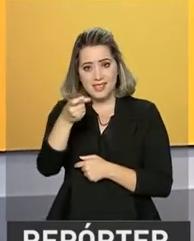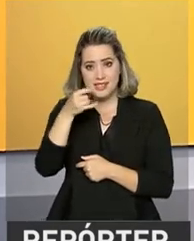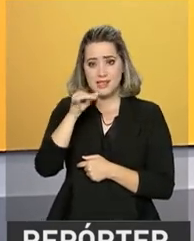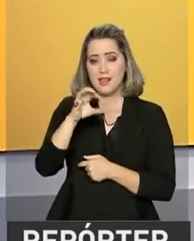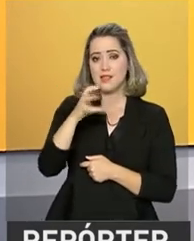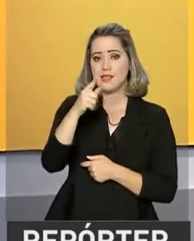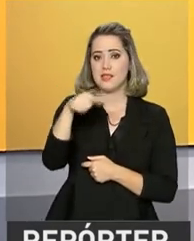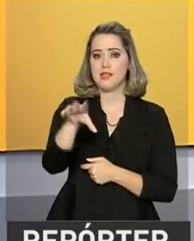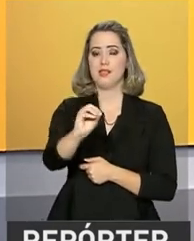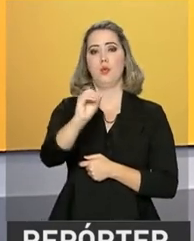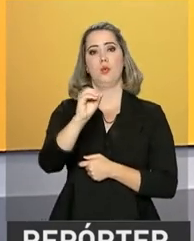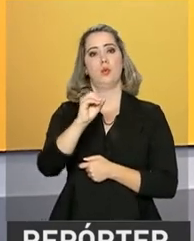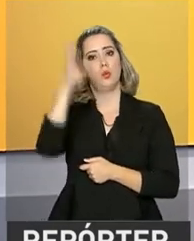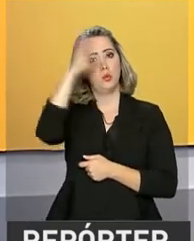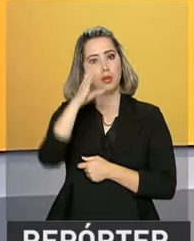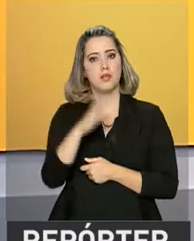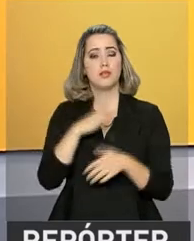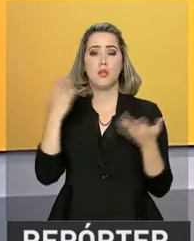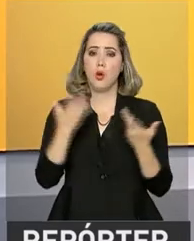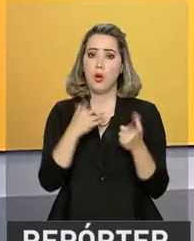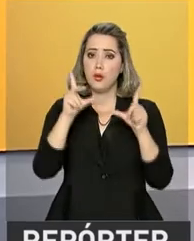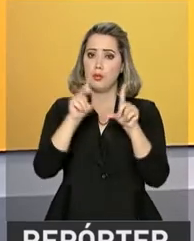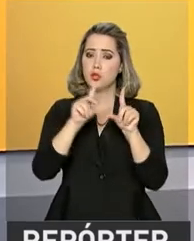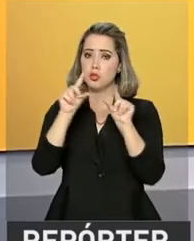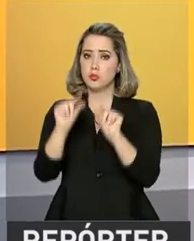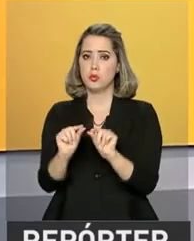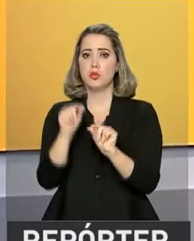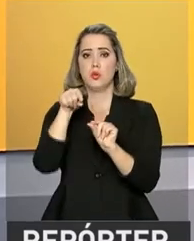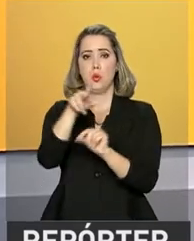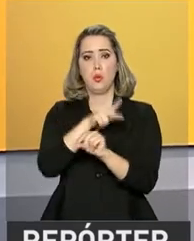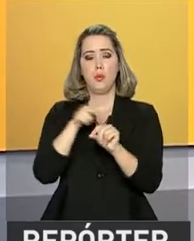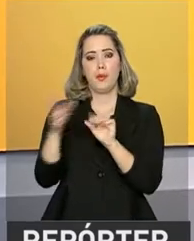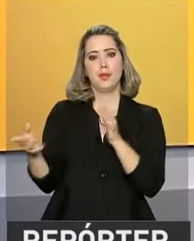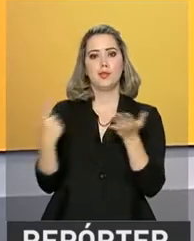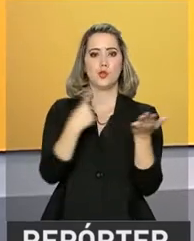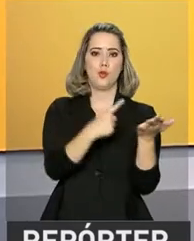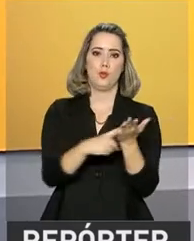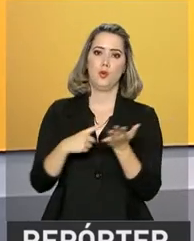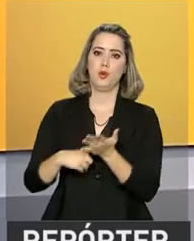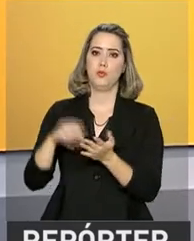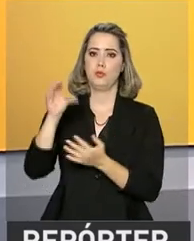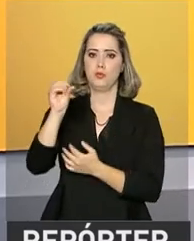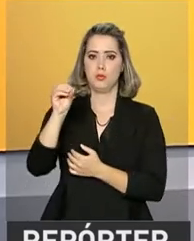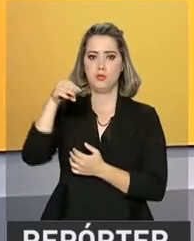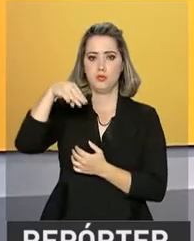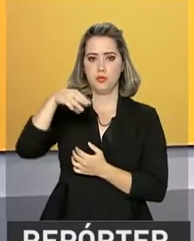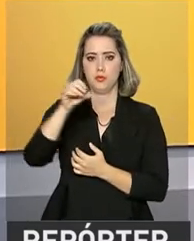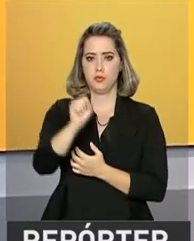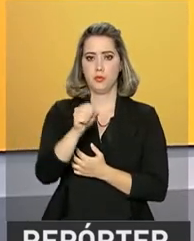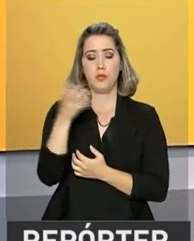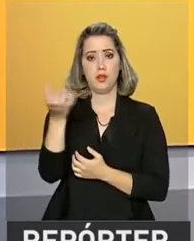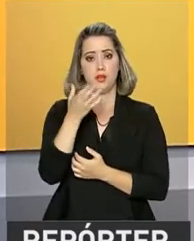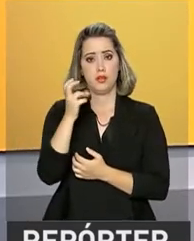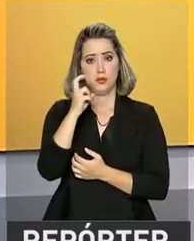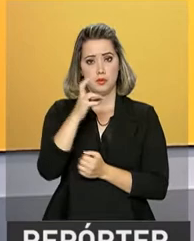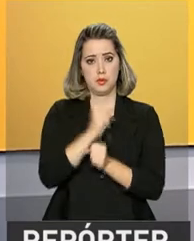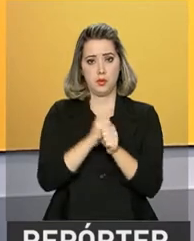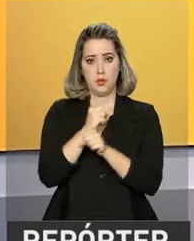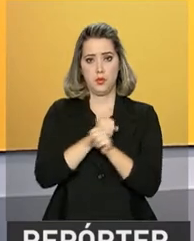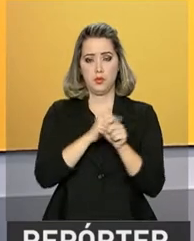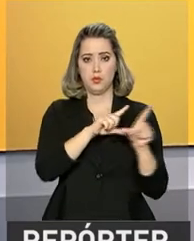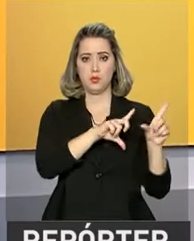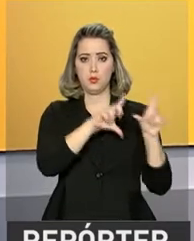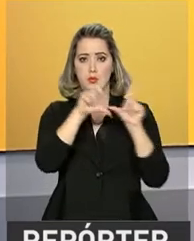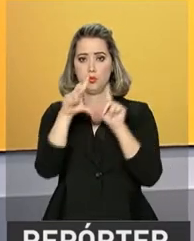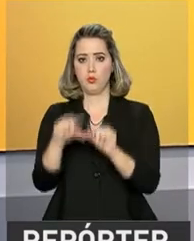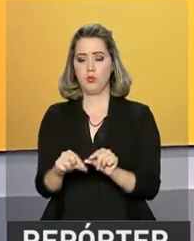reduzir esse quadro o país aderiu a um desafio da organização mundial de saúde e quer nos próximos cinco anos caiu